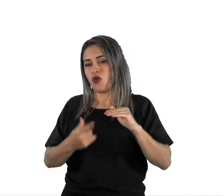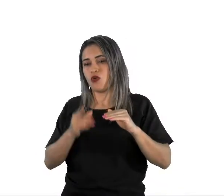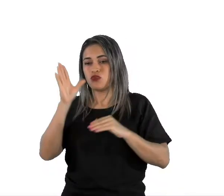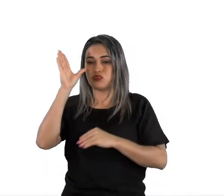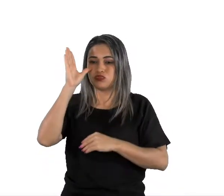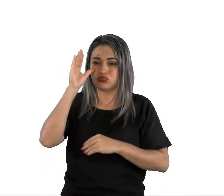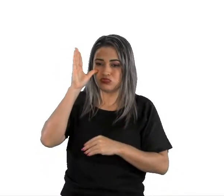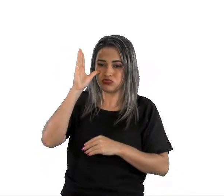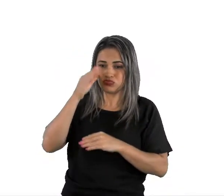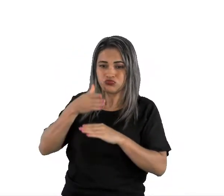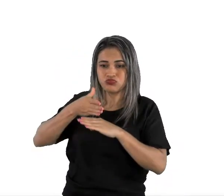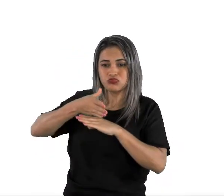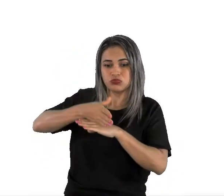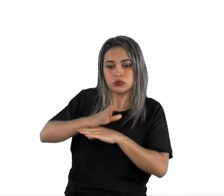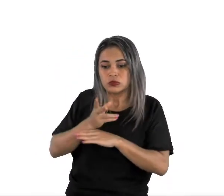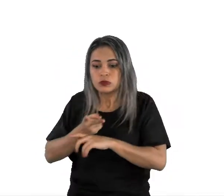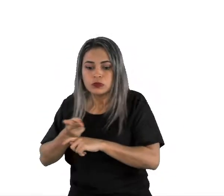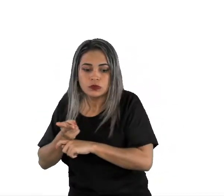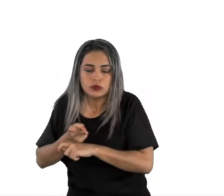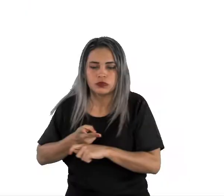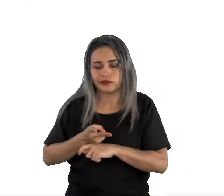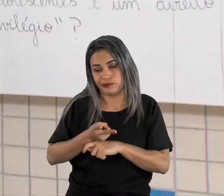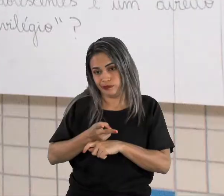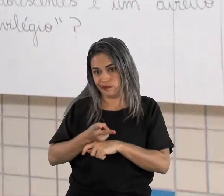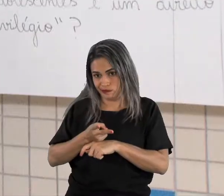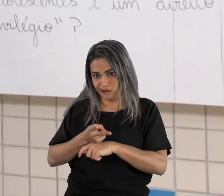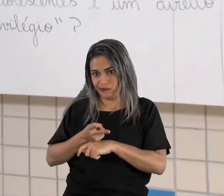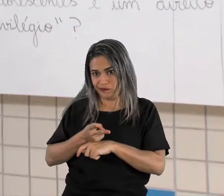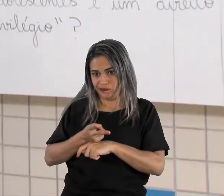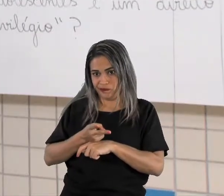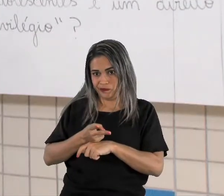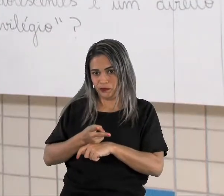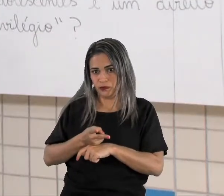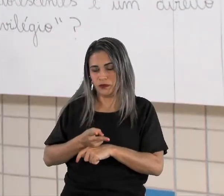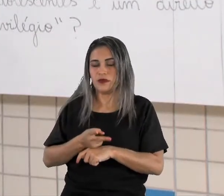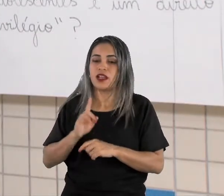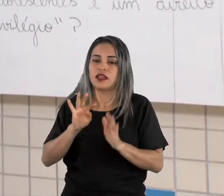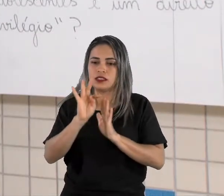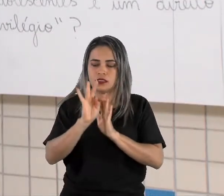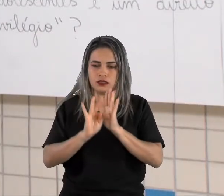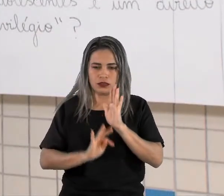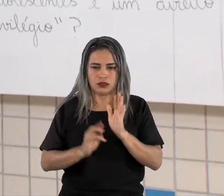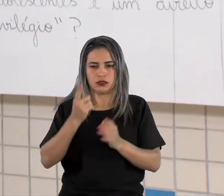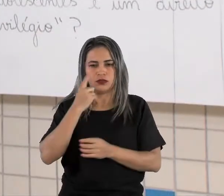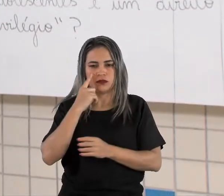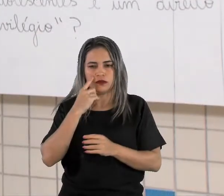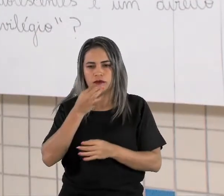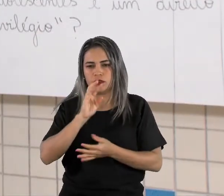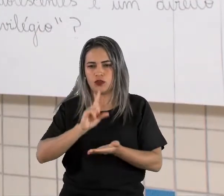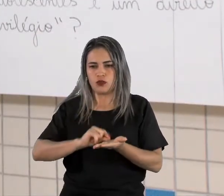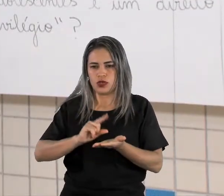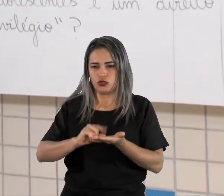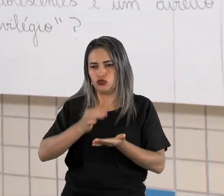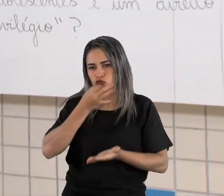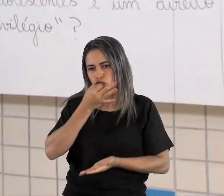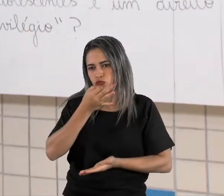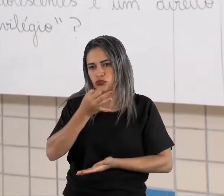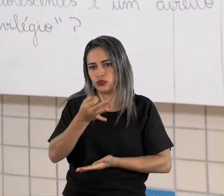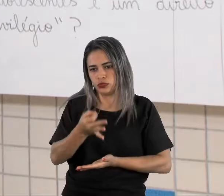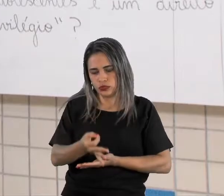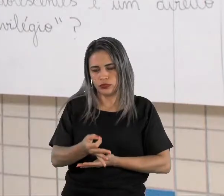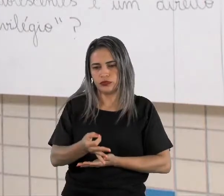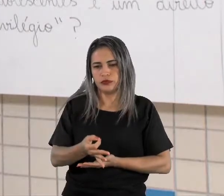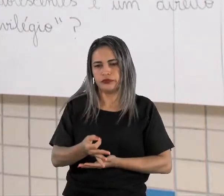espionar suas coisas. Então vejam só, esse texto nós vimos que é um artigo de opinião e a